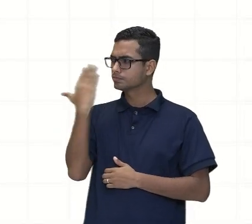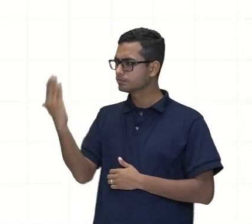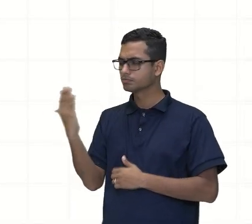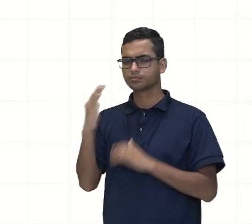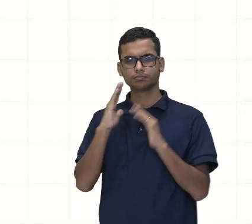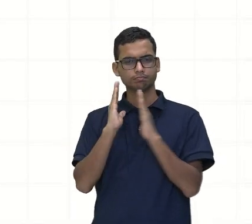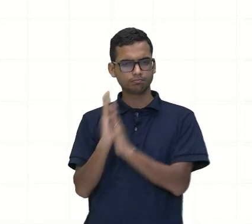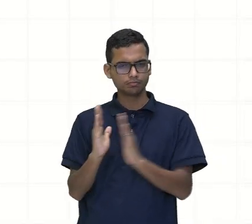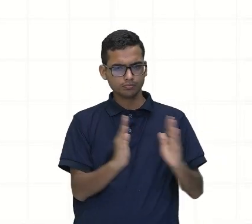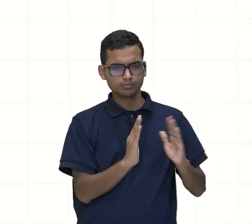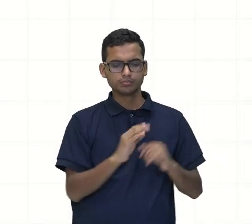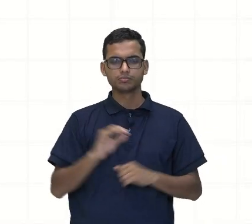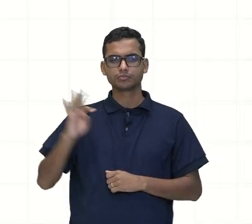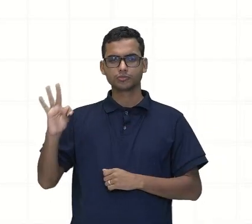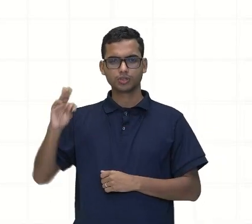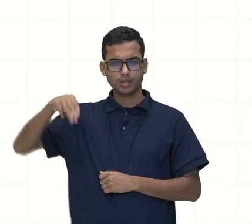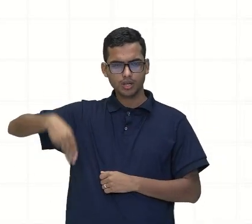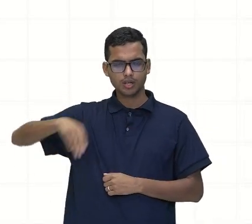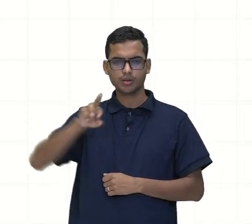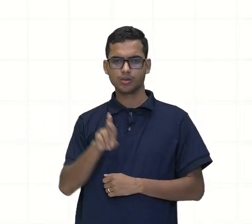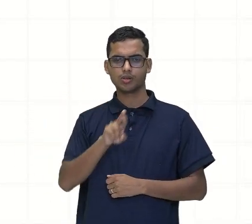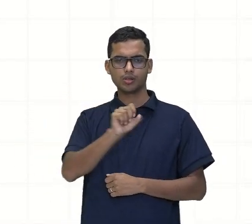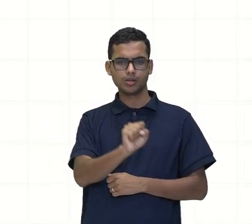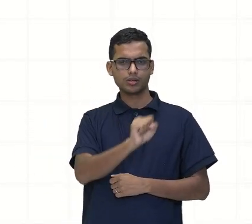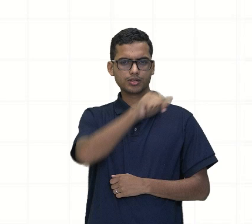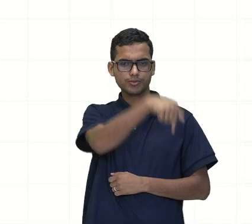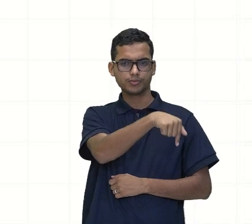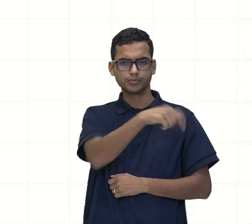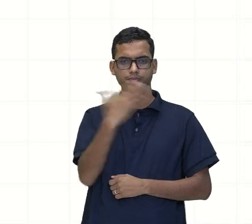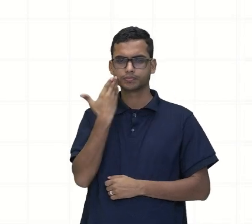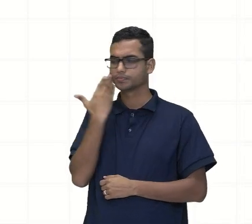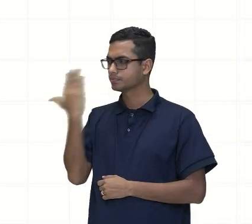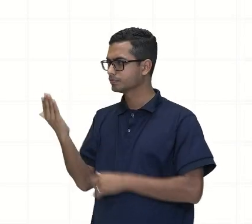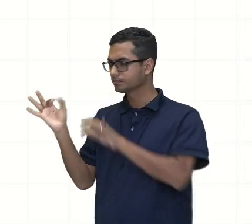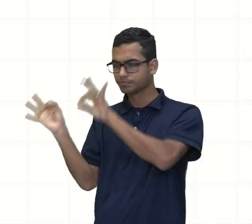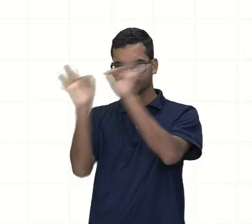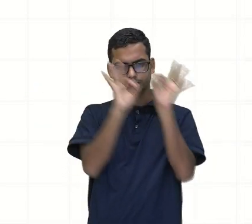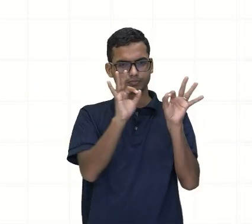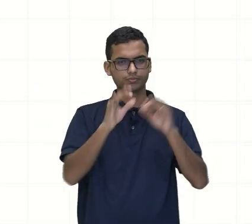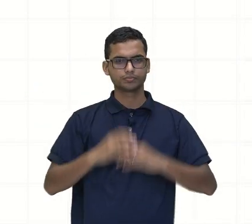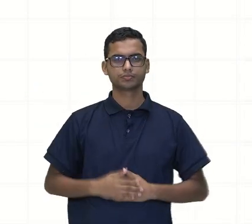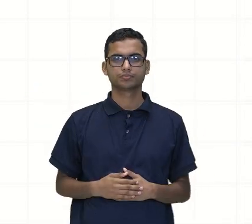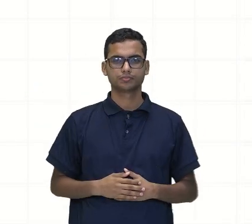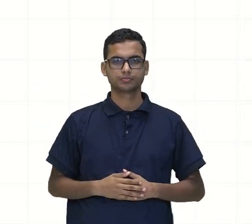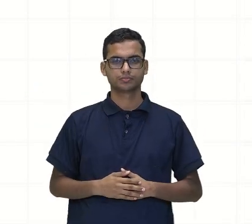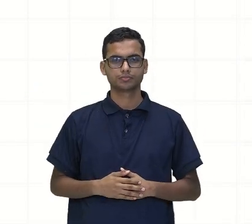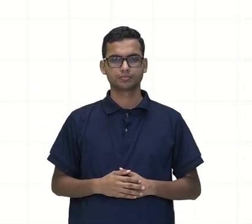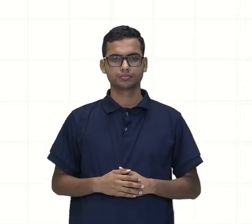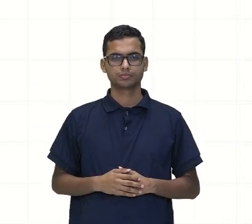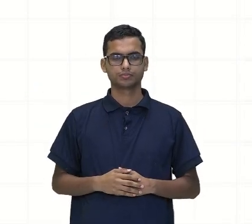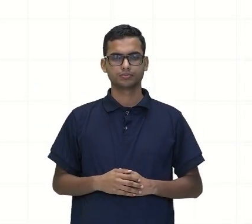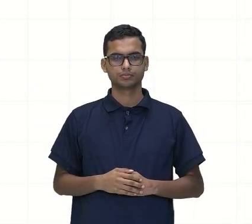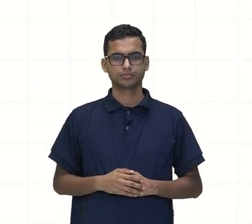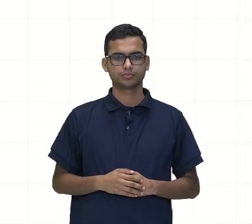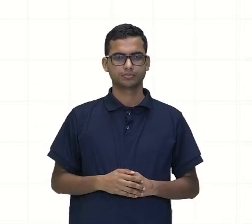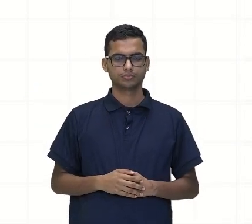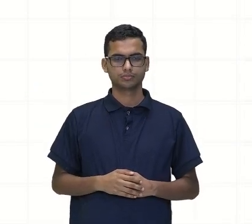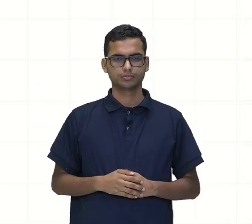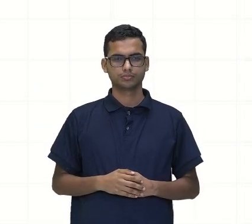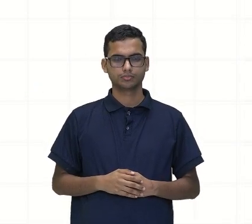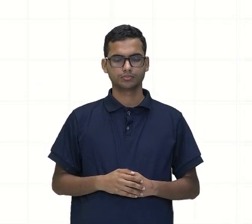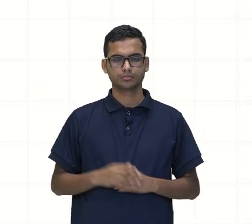ordem. TM, RS, Q. Onde é que está isso? Está exatamente